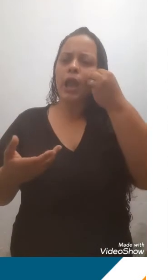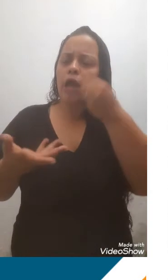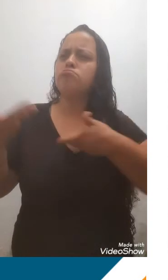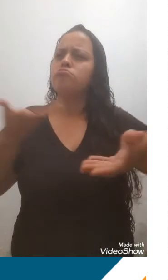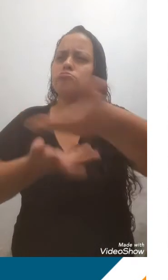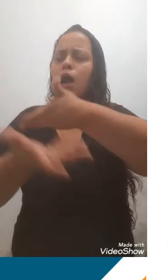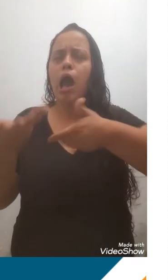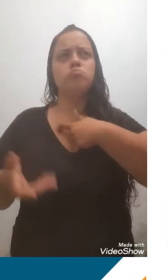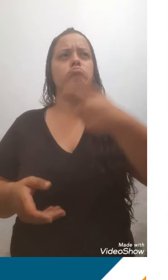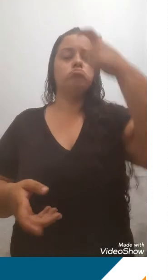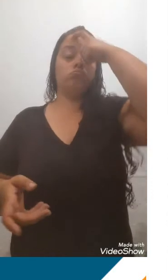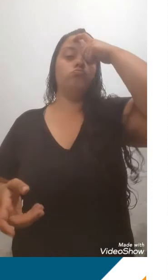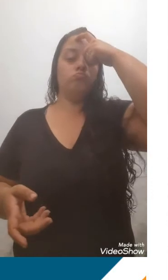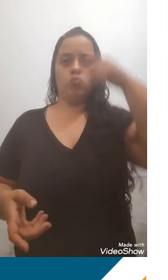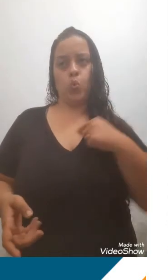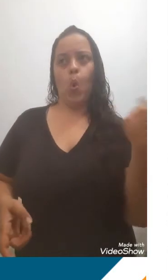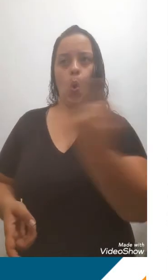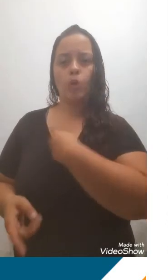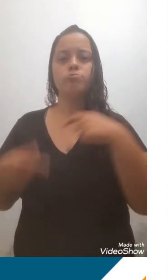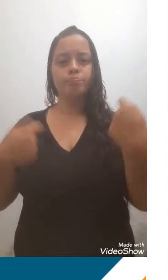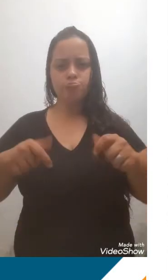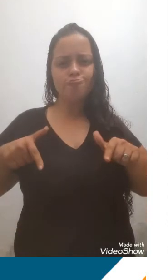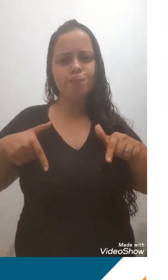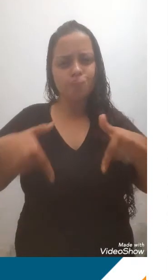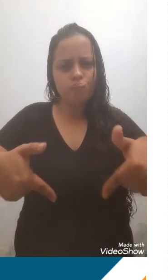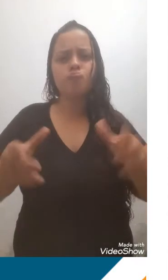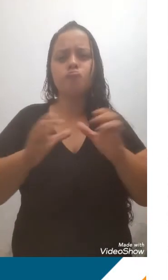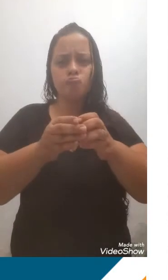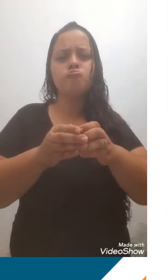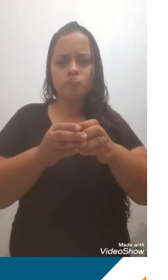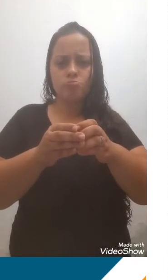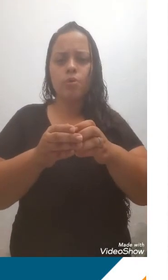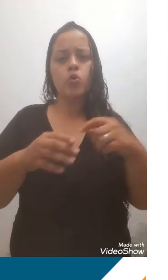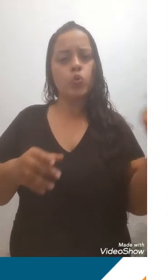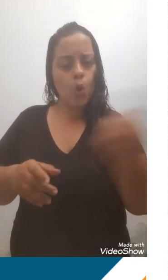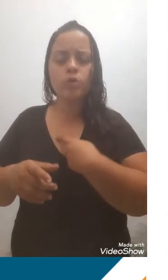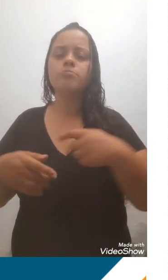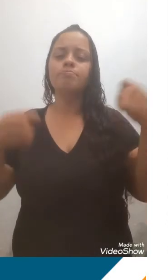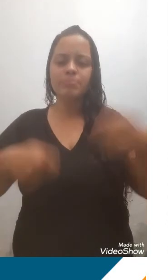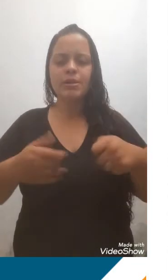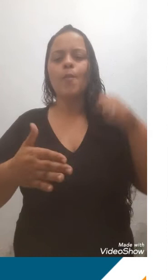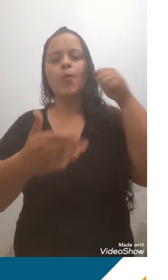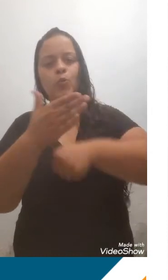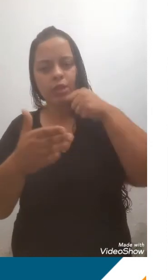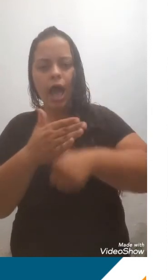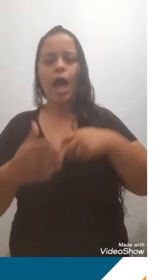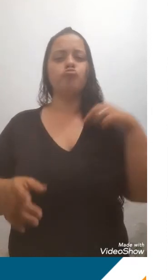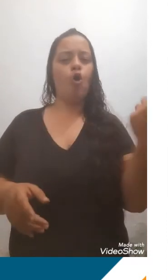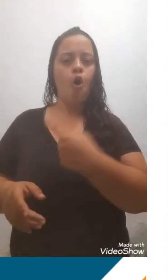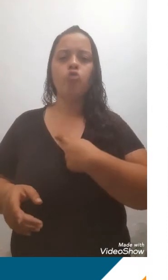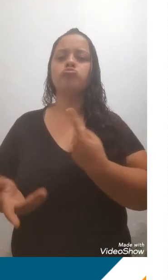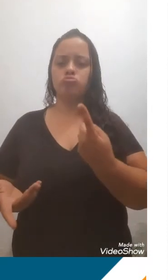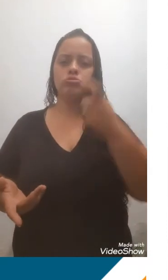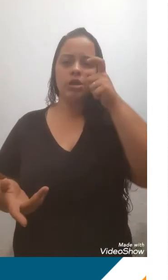eles pudessem tomar essa consciência de que nós, trabalhadores, precisamos nos unir. Nós, trabalhadores, precisamos lutar pelos nossos